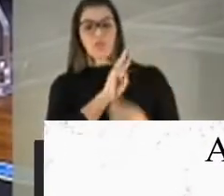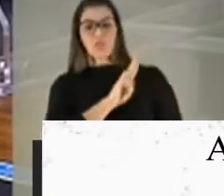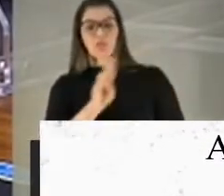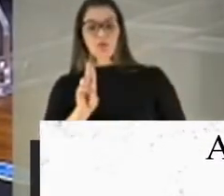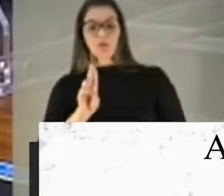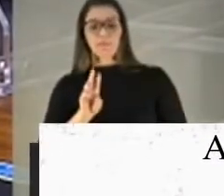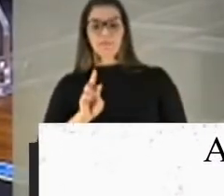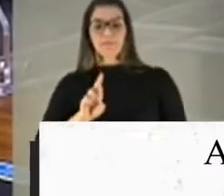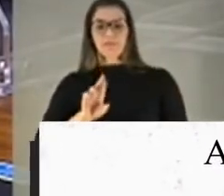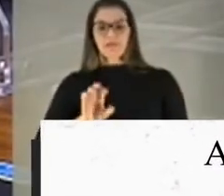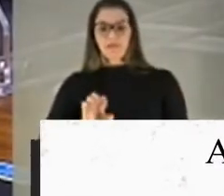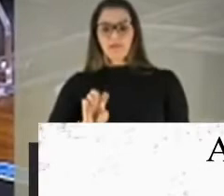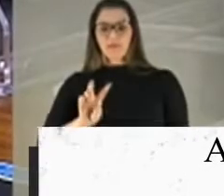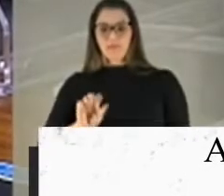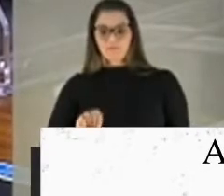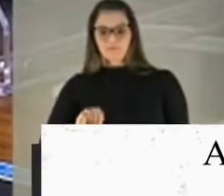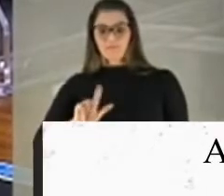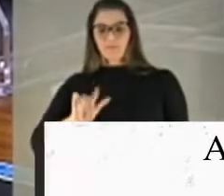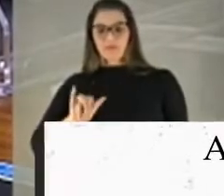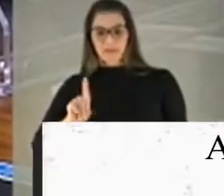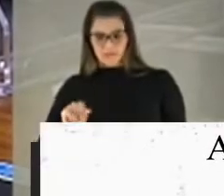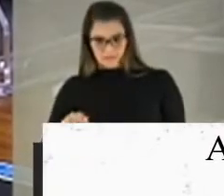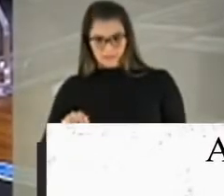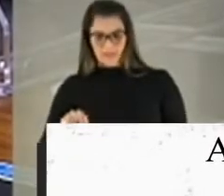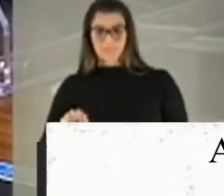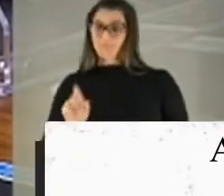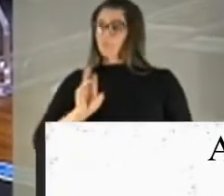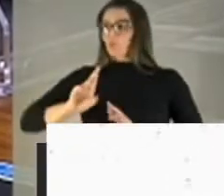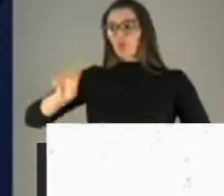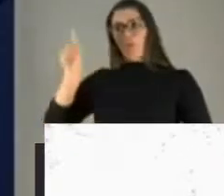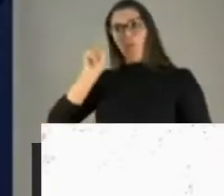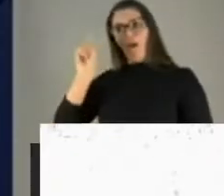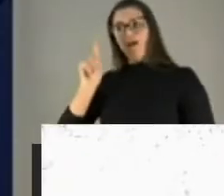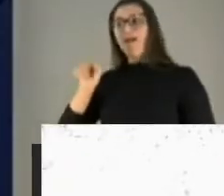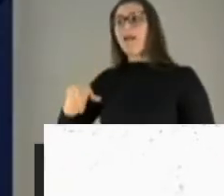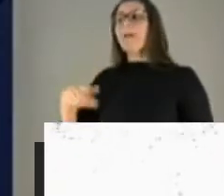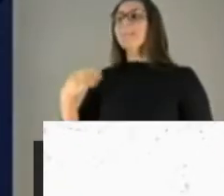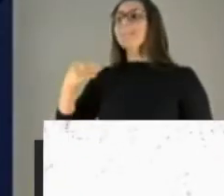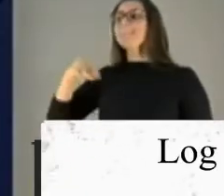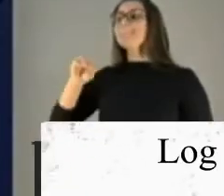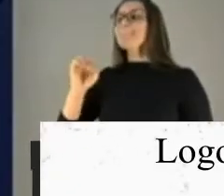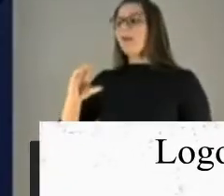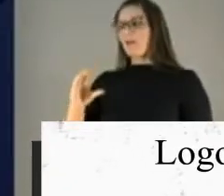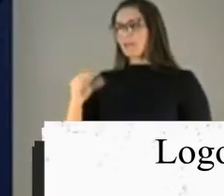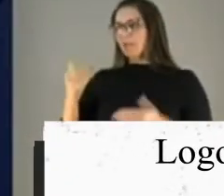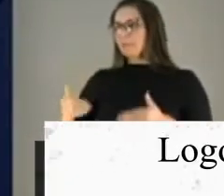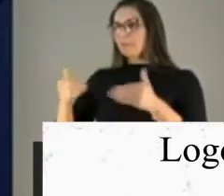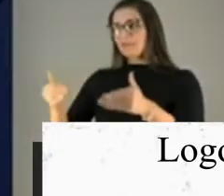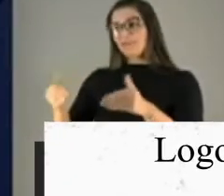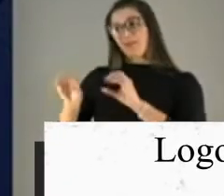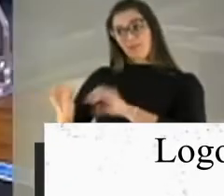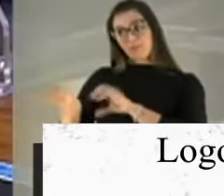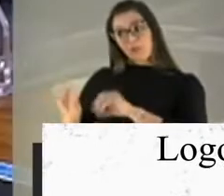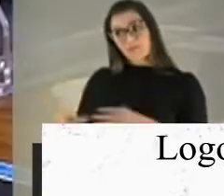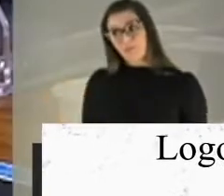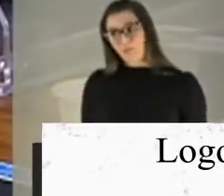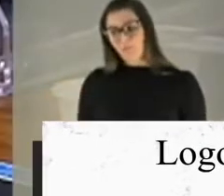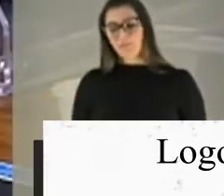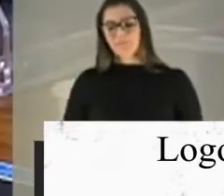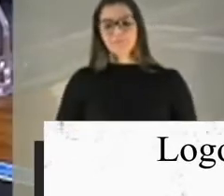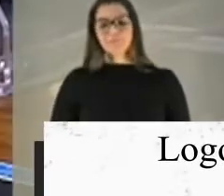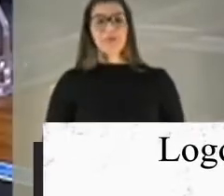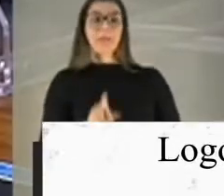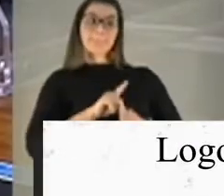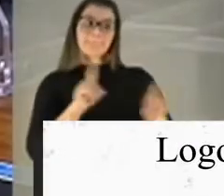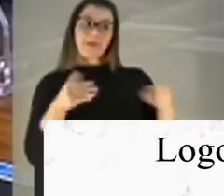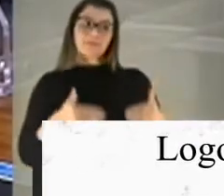revalida não não senhor é tudo Nacional o comércio faz o reggae do Senado anulou o gol fazendo escreve da Saúde